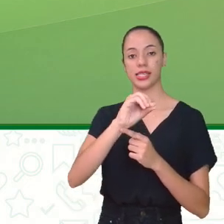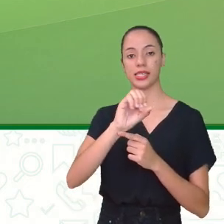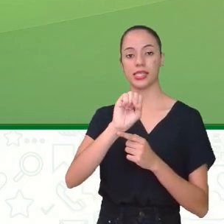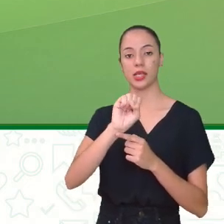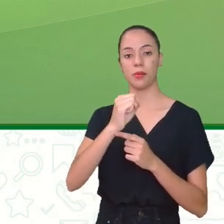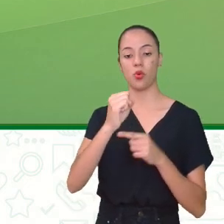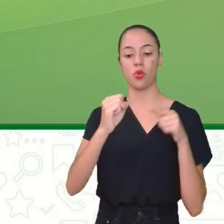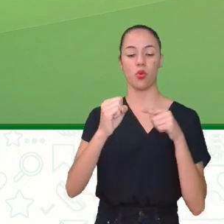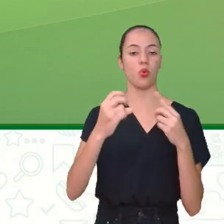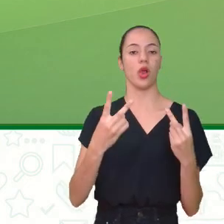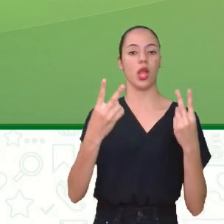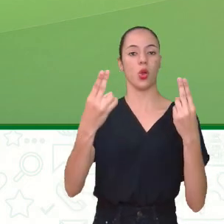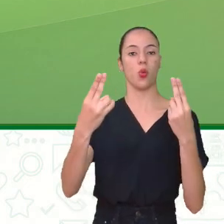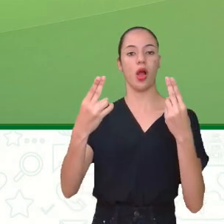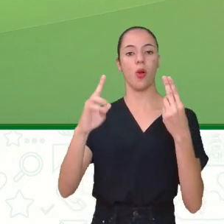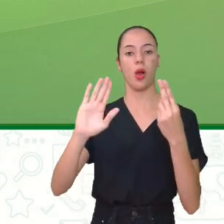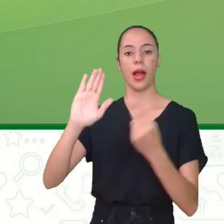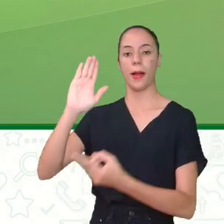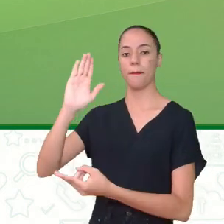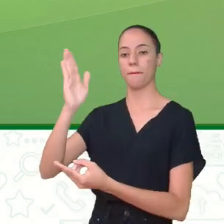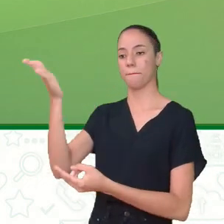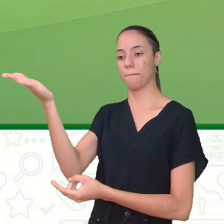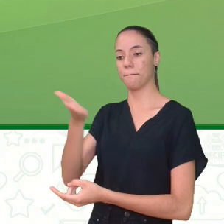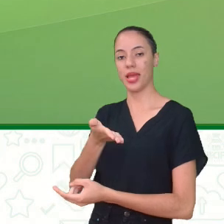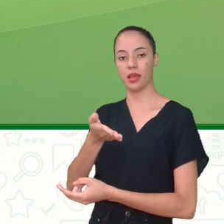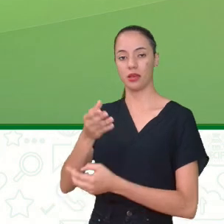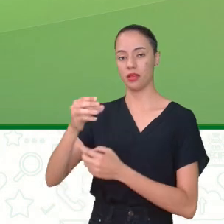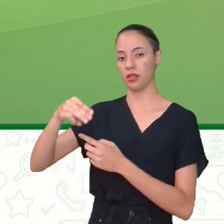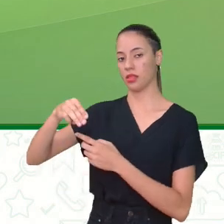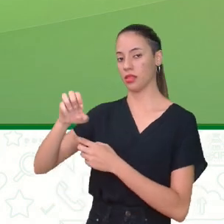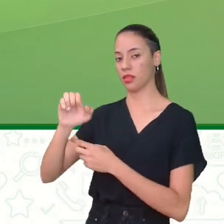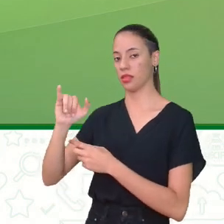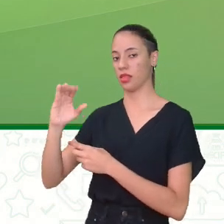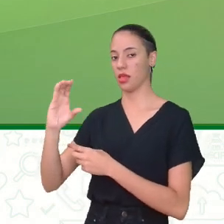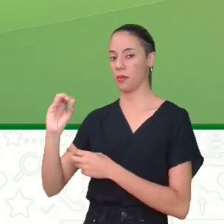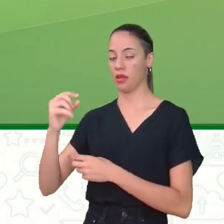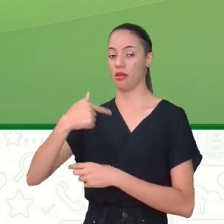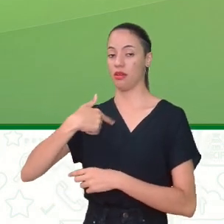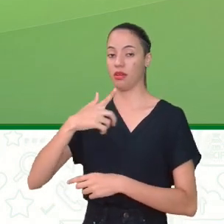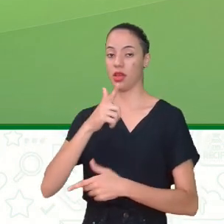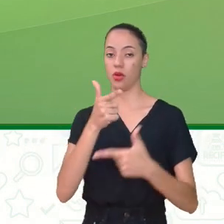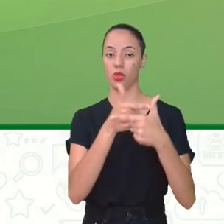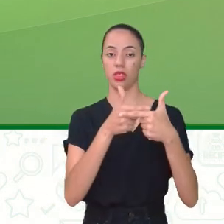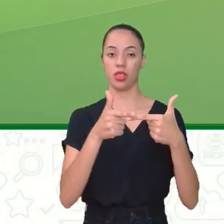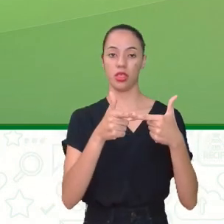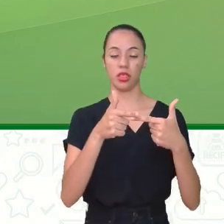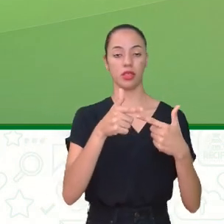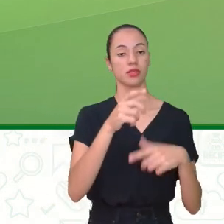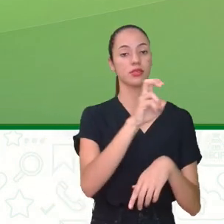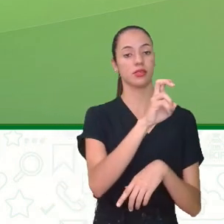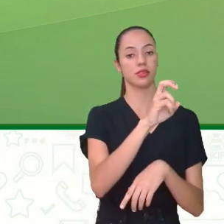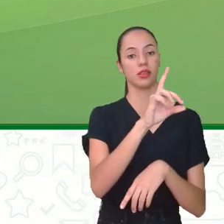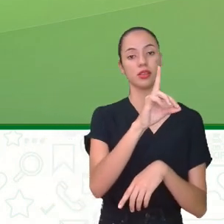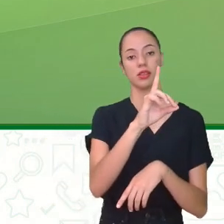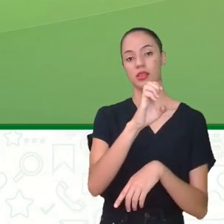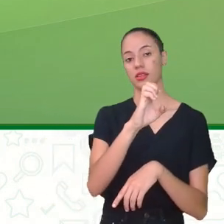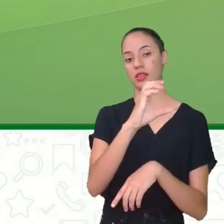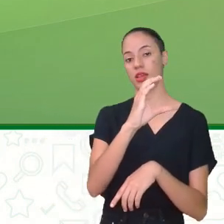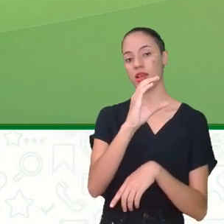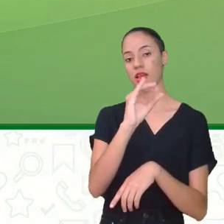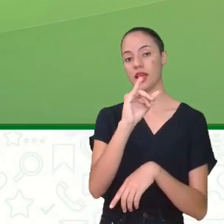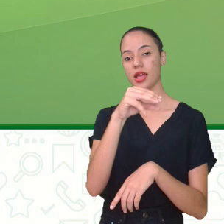meio, ou seja, eu vou fazer a divisão de 5 décimo e você vai ver que vai dar